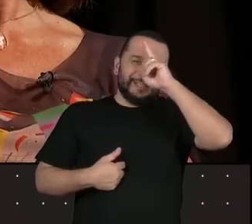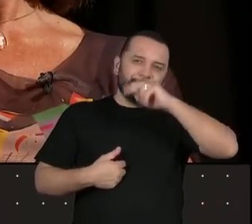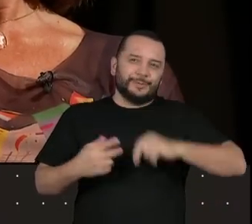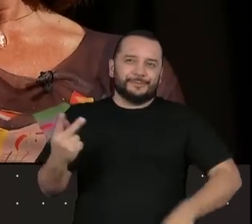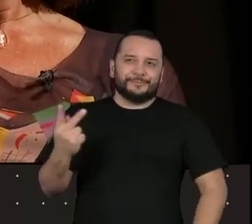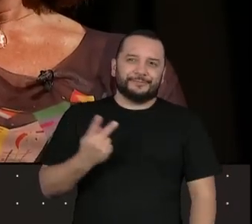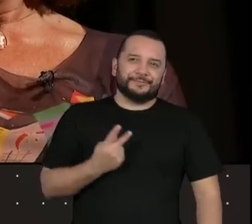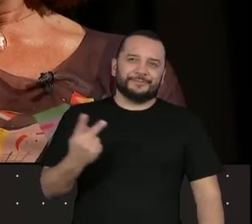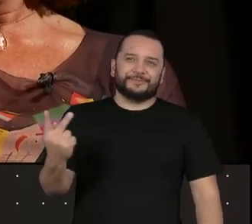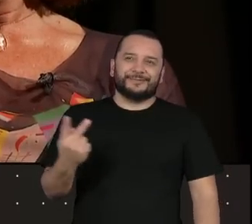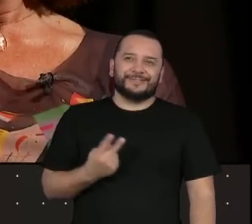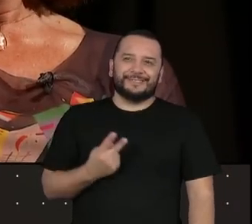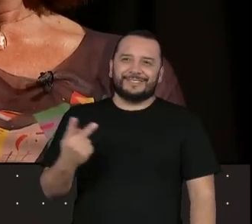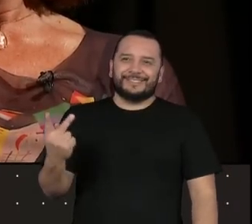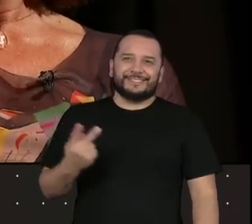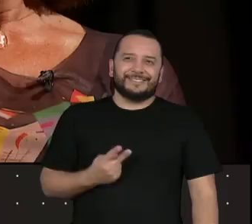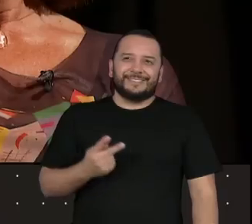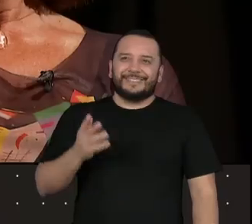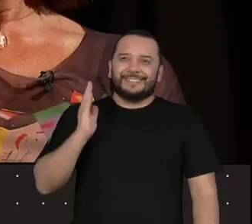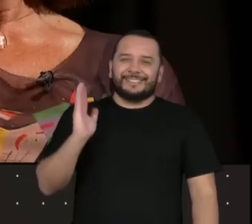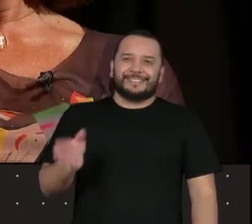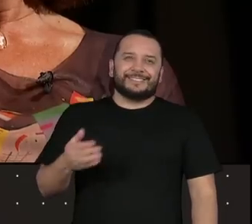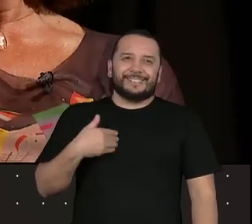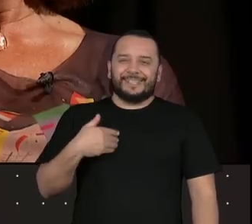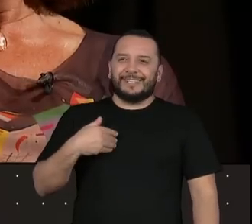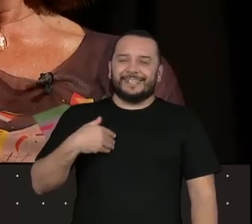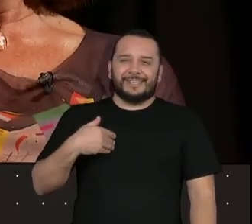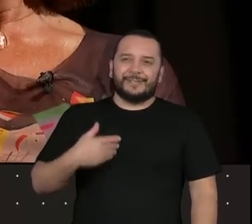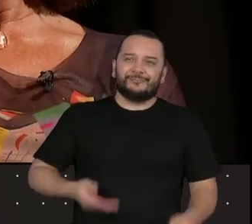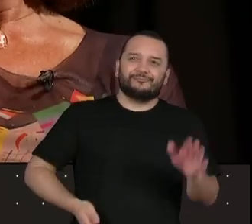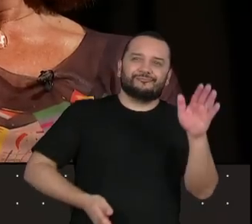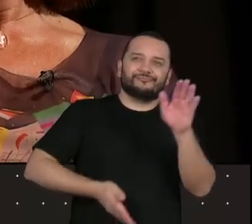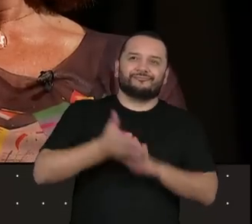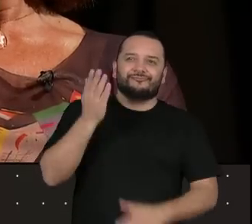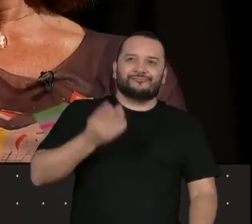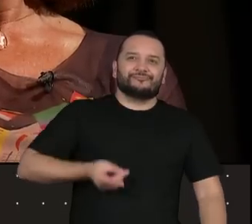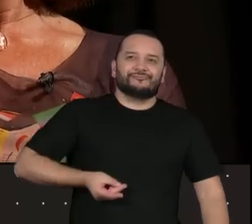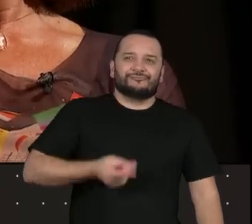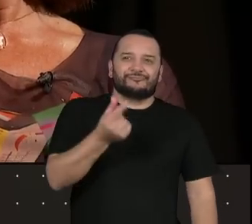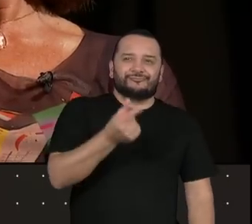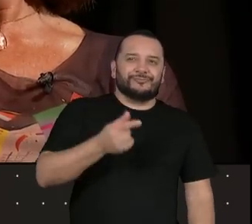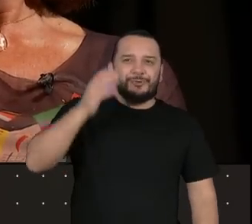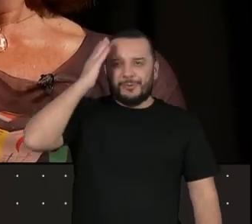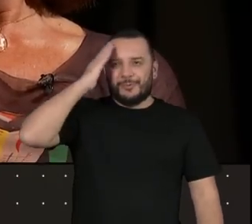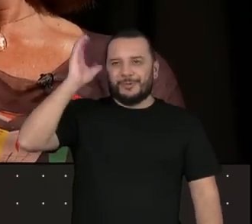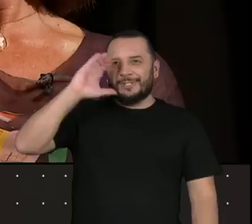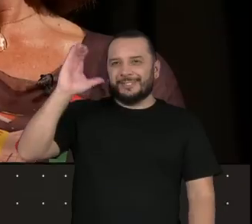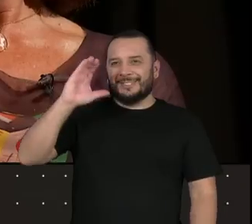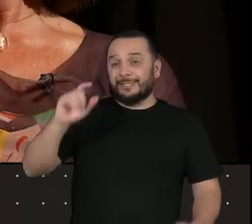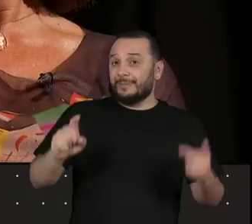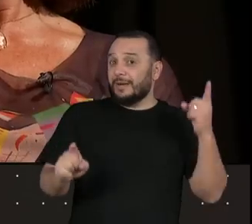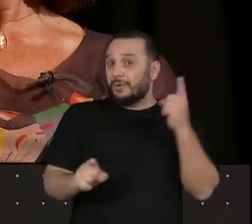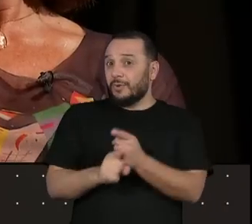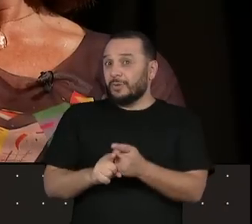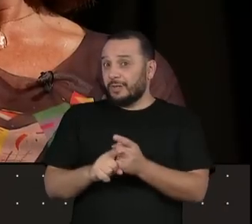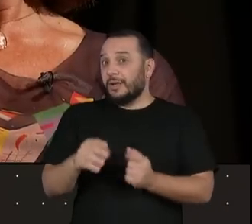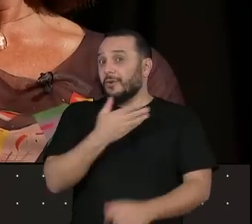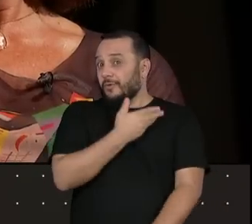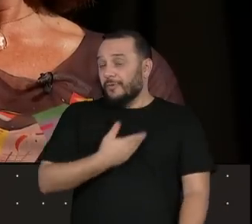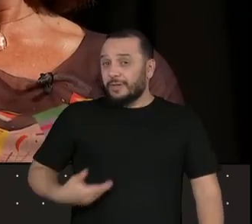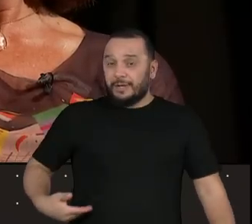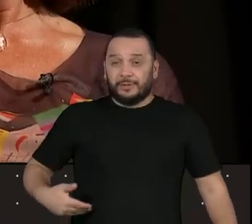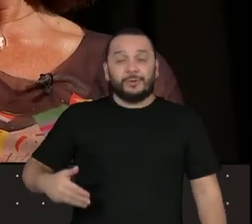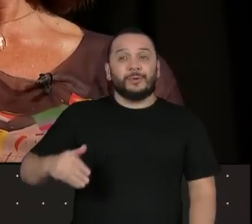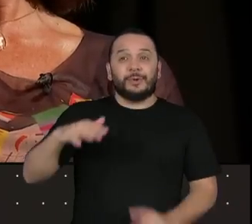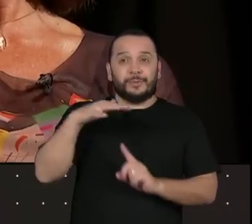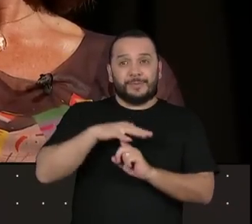dois embarcando para Curitiba para encontrar com o governador do Paraná, o